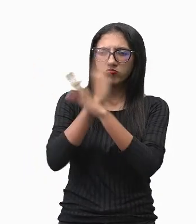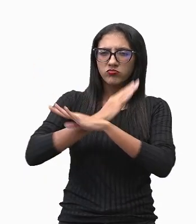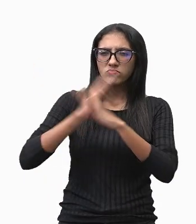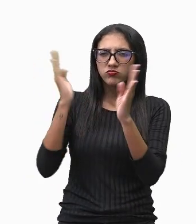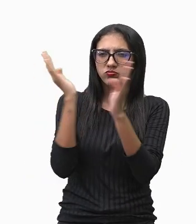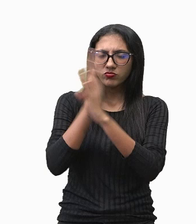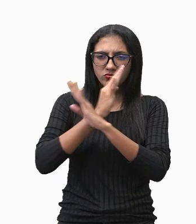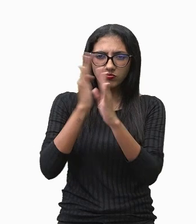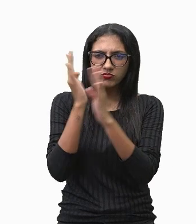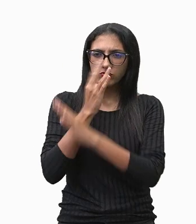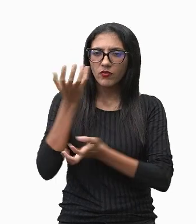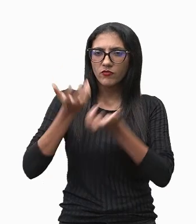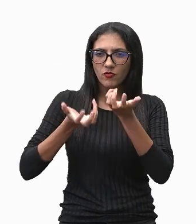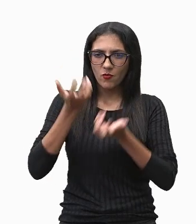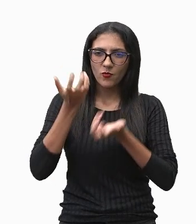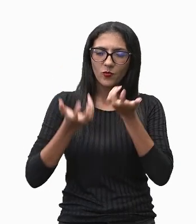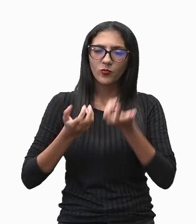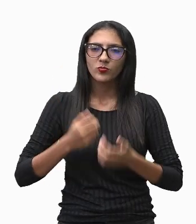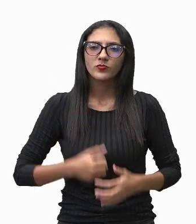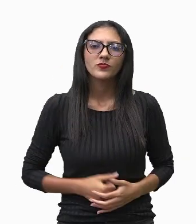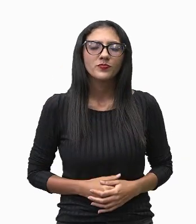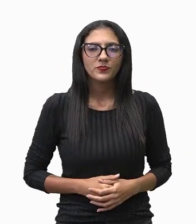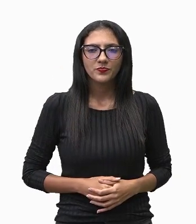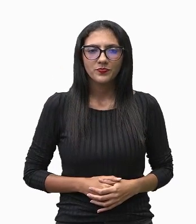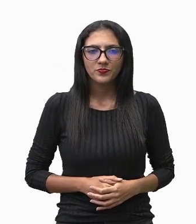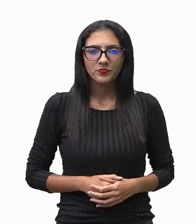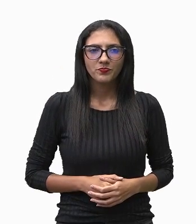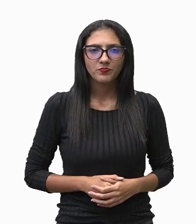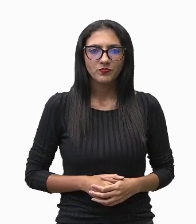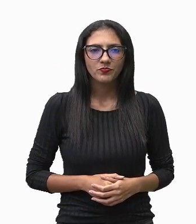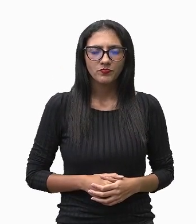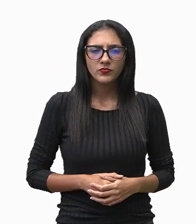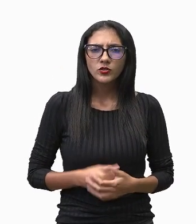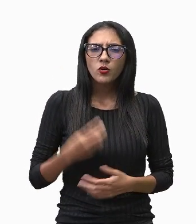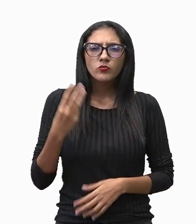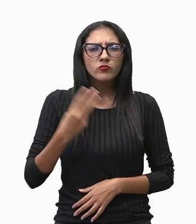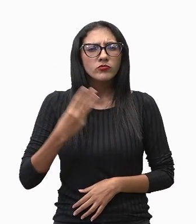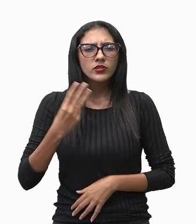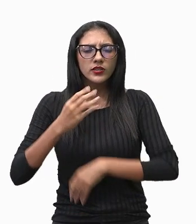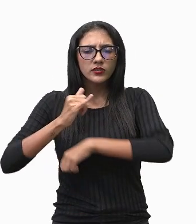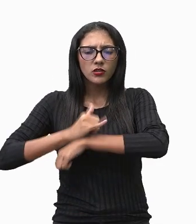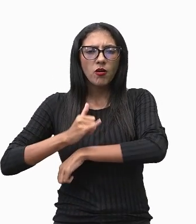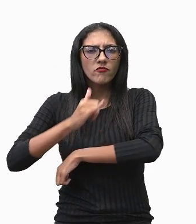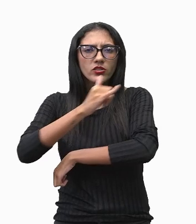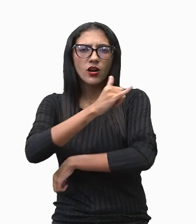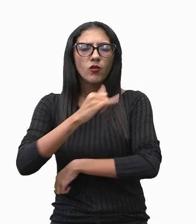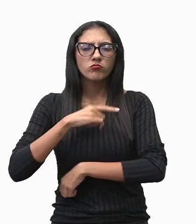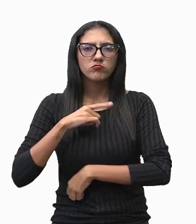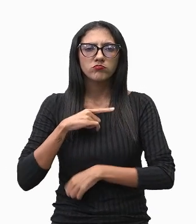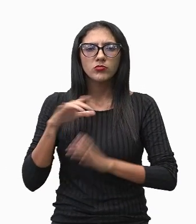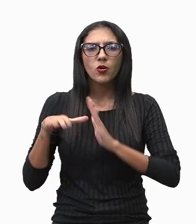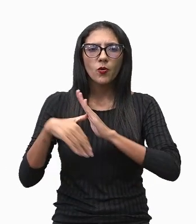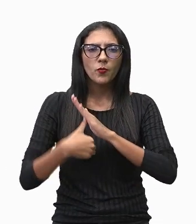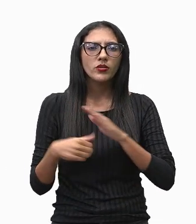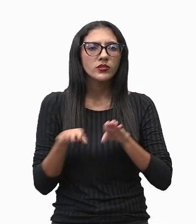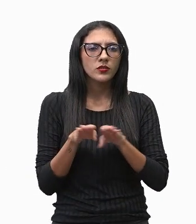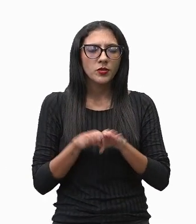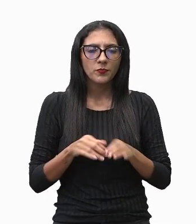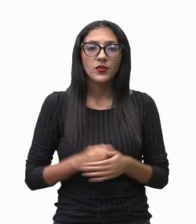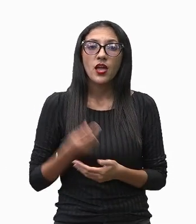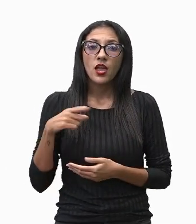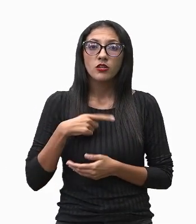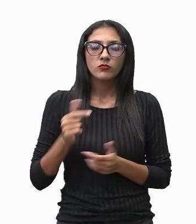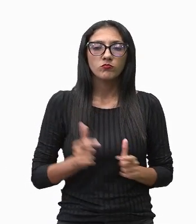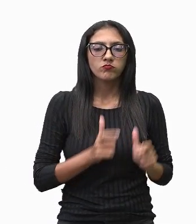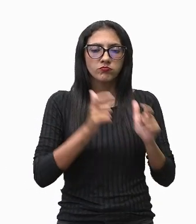fumaça densa. E o terceiro avião? O terceiro avião que foi sequestrado, ele colidiu contra